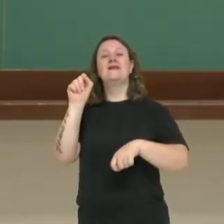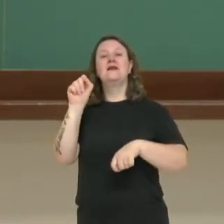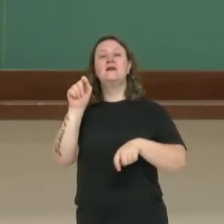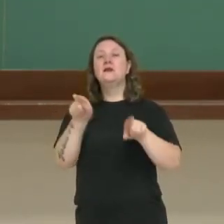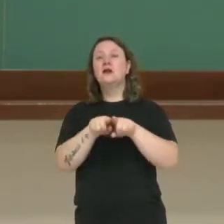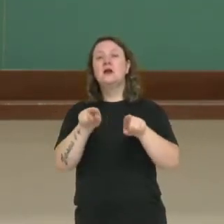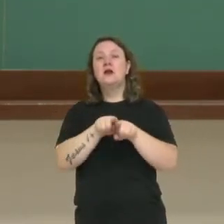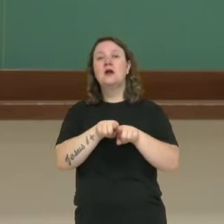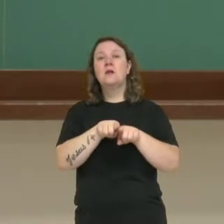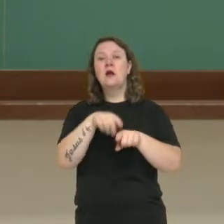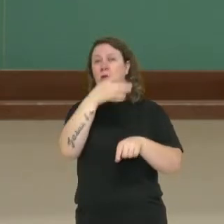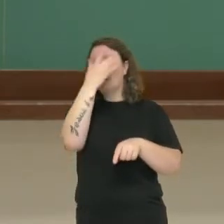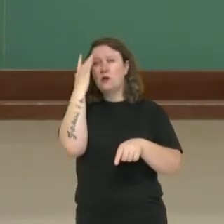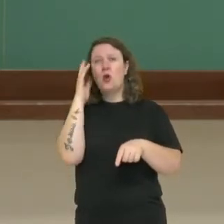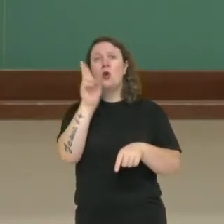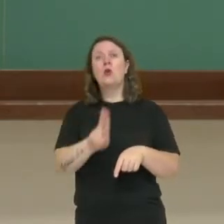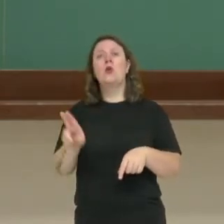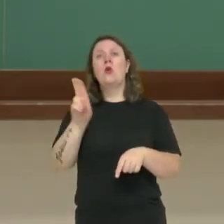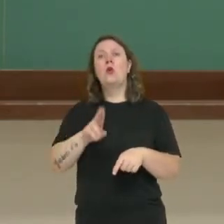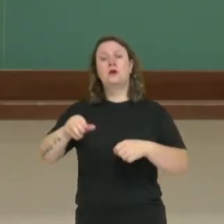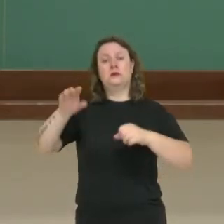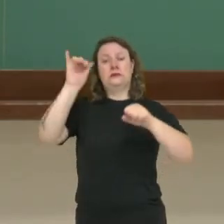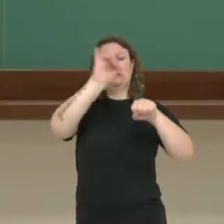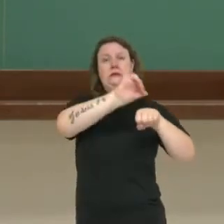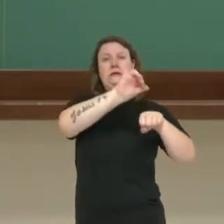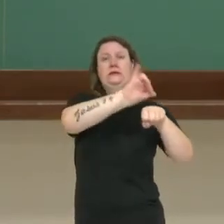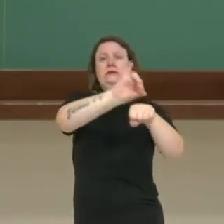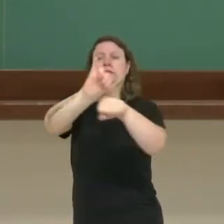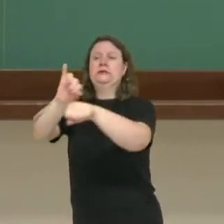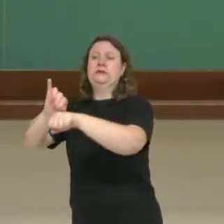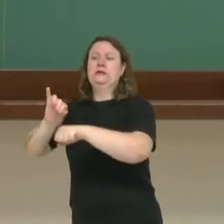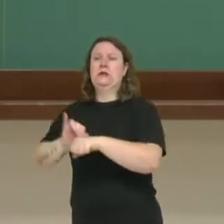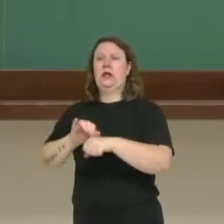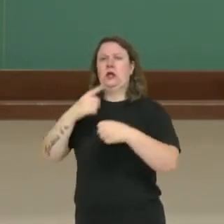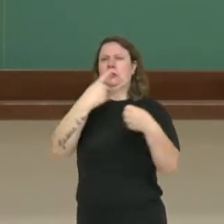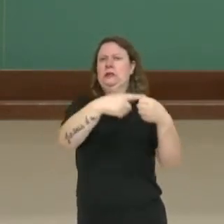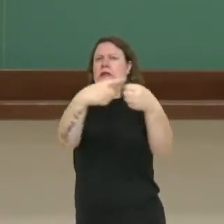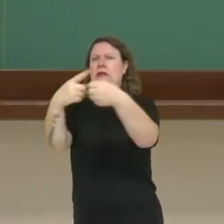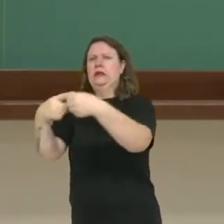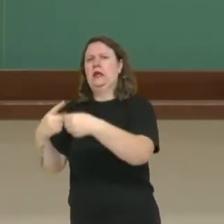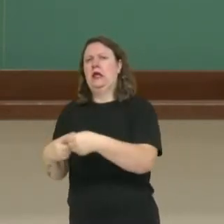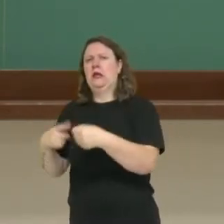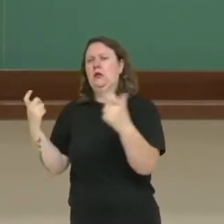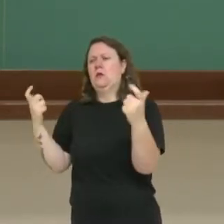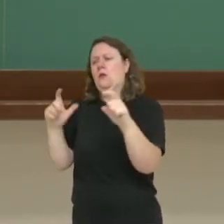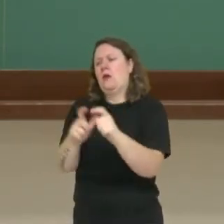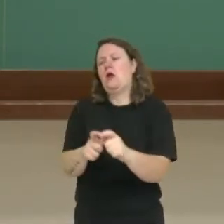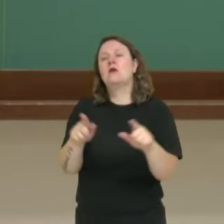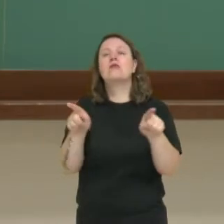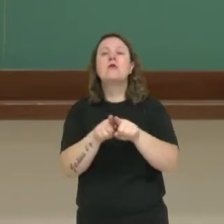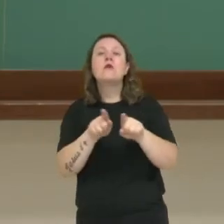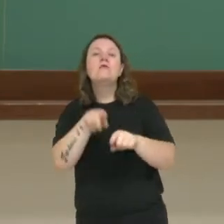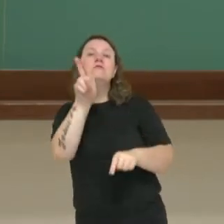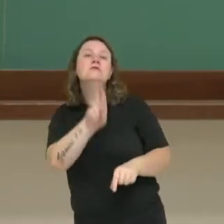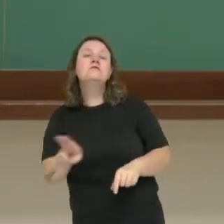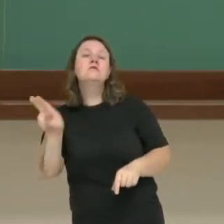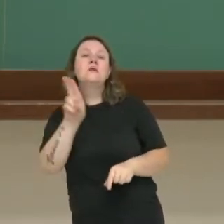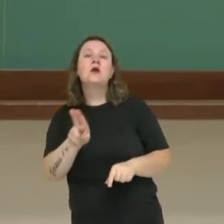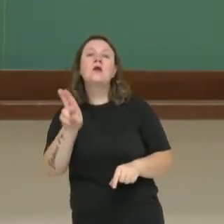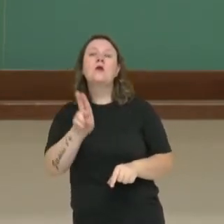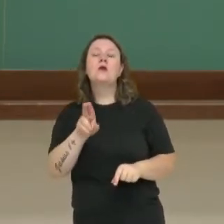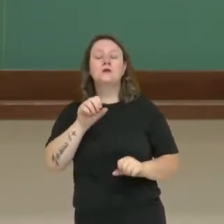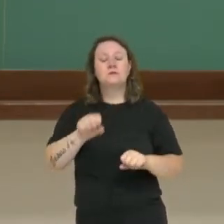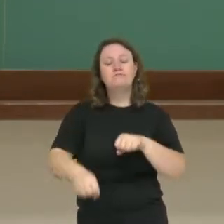transporte. Muitas pessoas já nas cidades grandes, principalmente, e mesmo nas cidades do interior, fazem uso